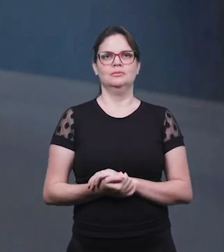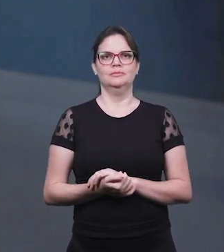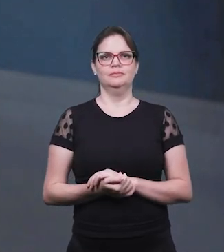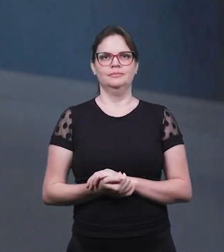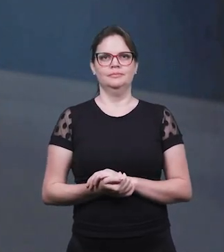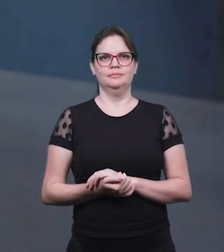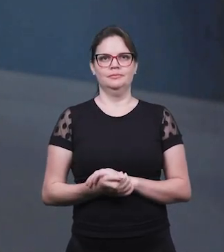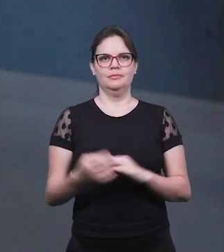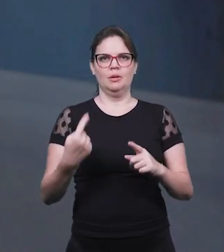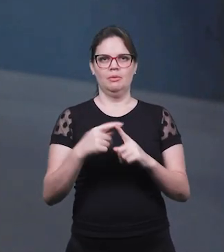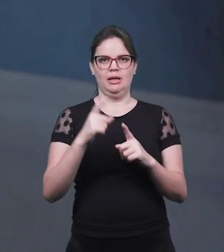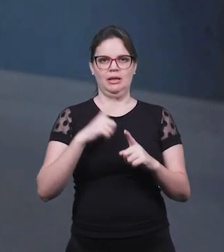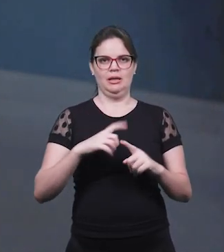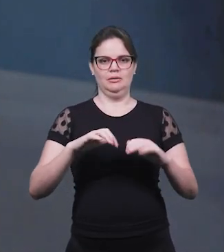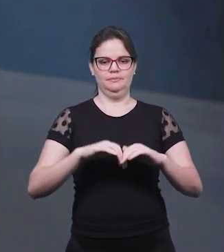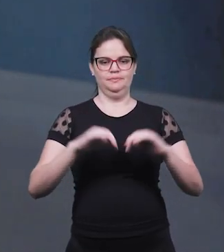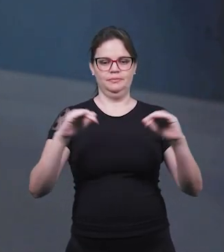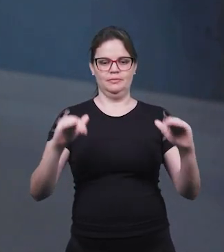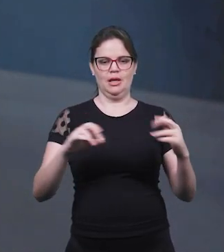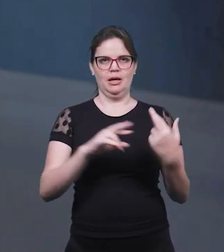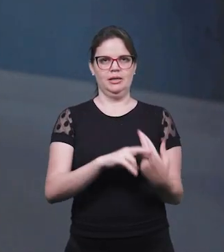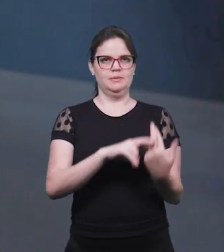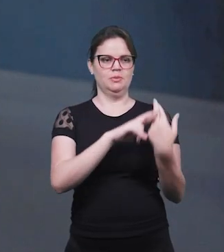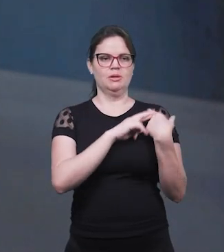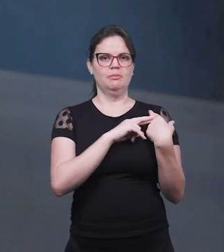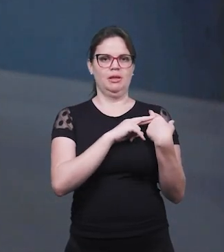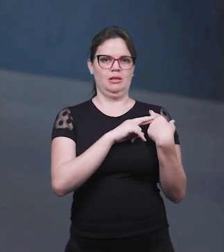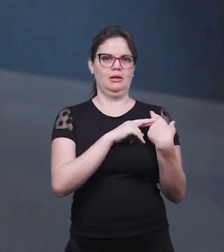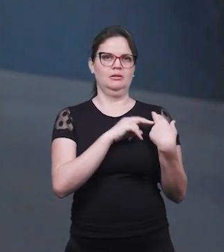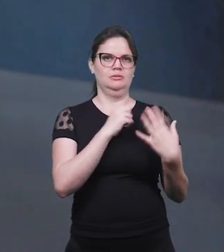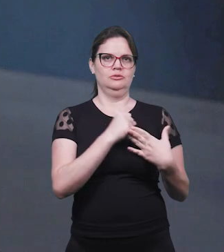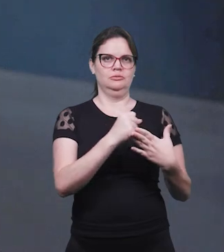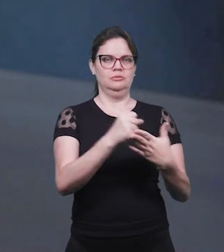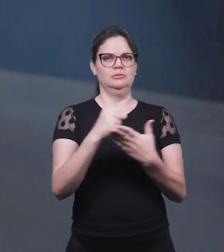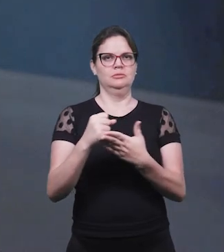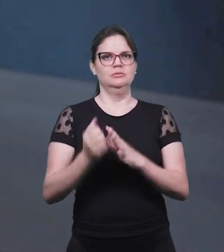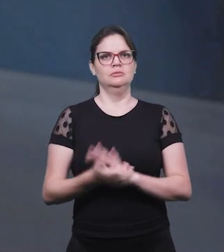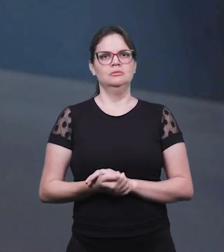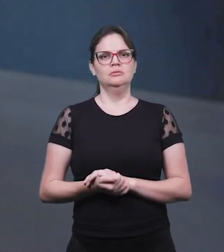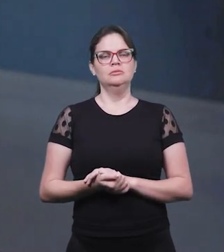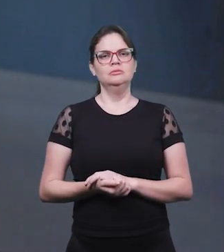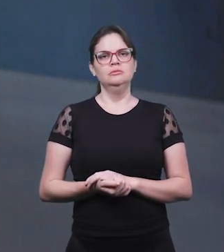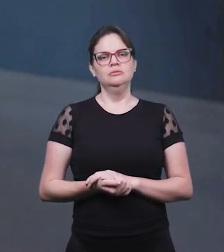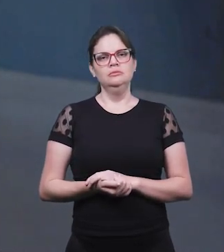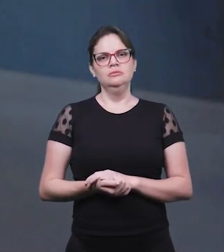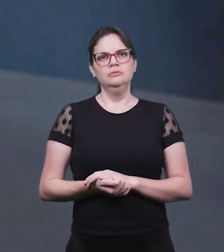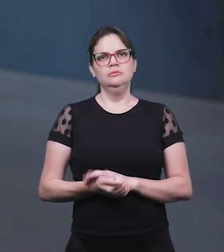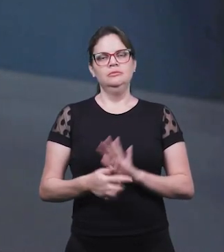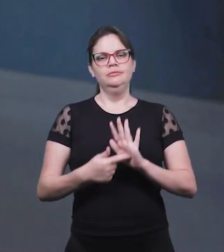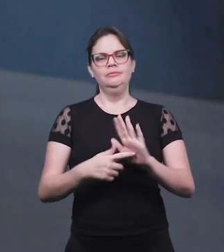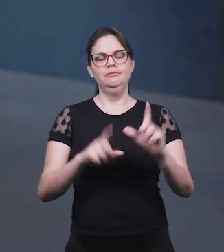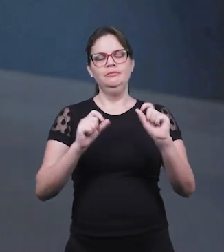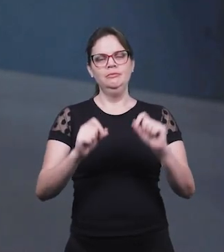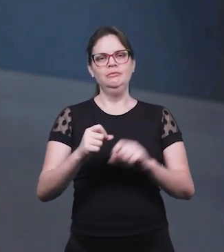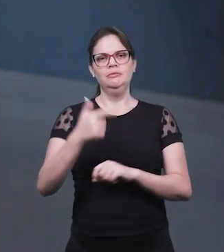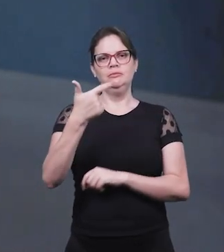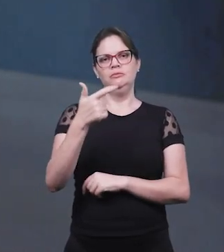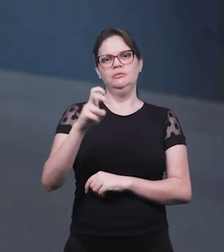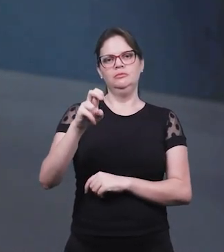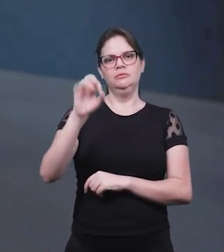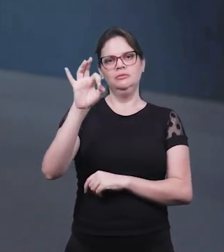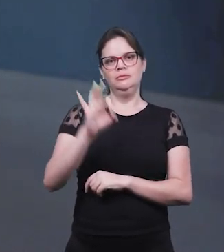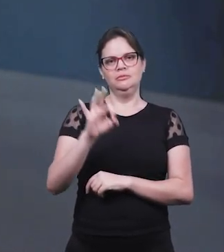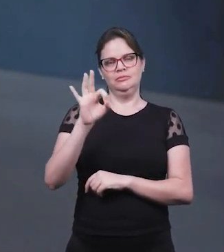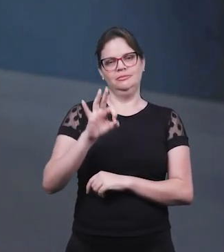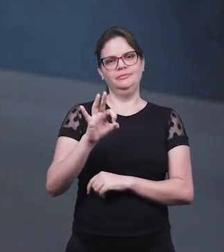porque a gente divide a responsabilidade do atendimento, nós não, né? A literatura, que 25%